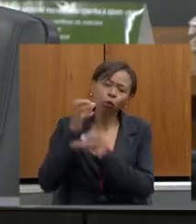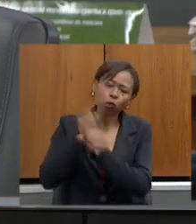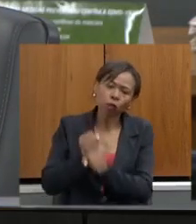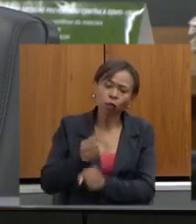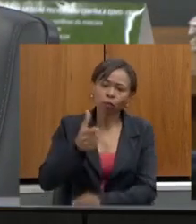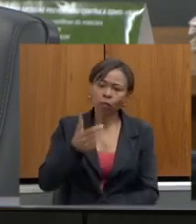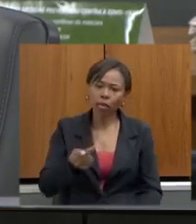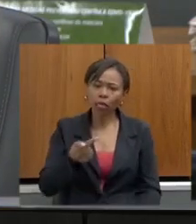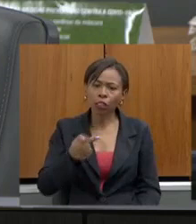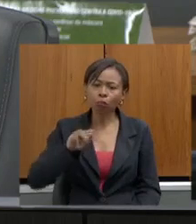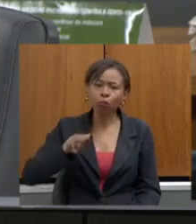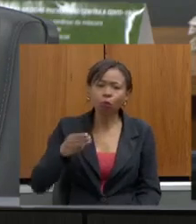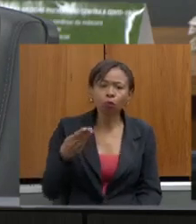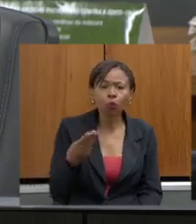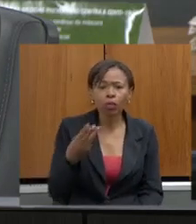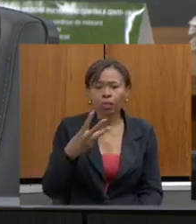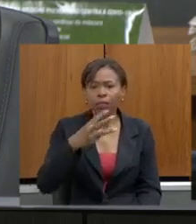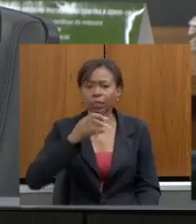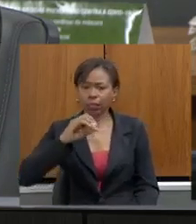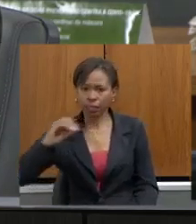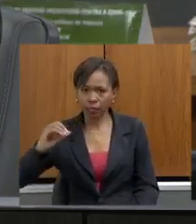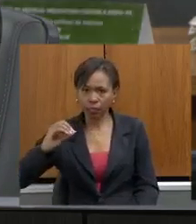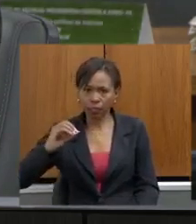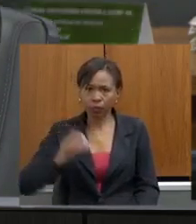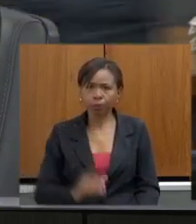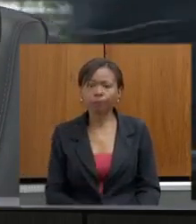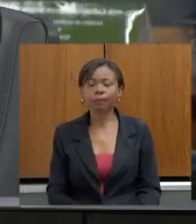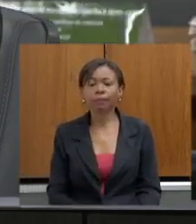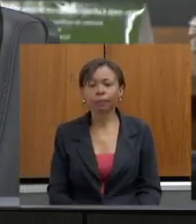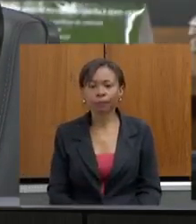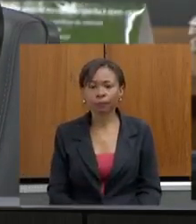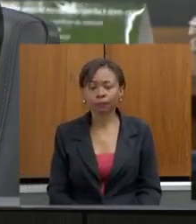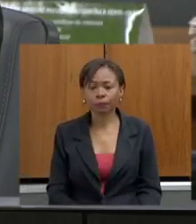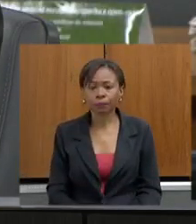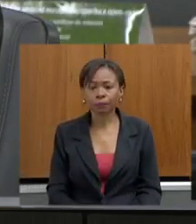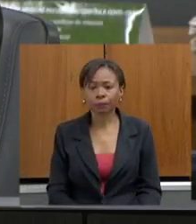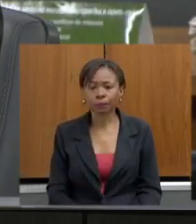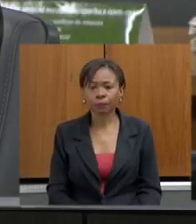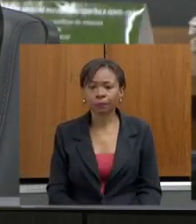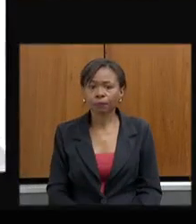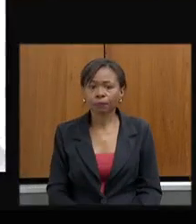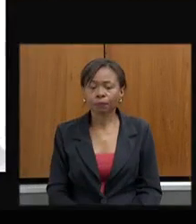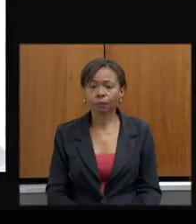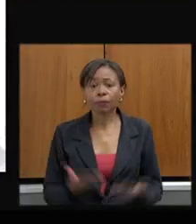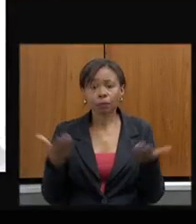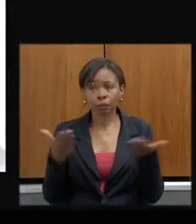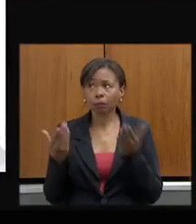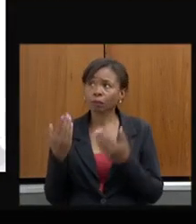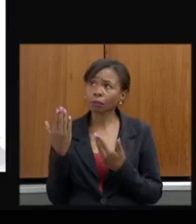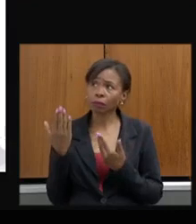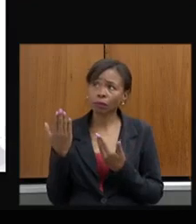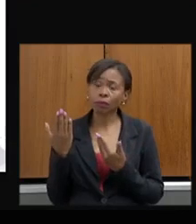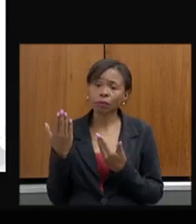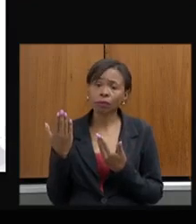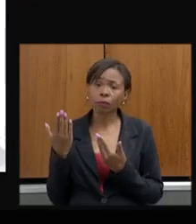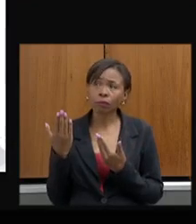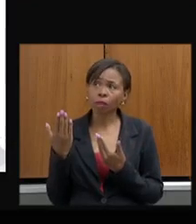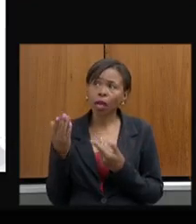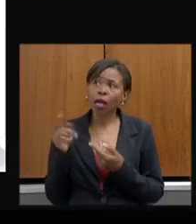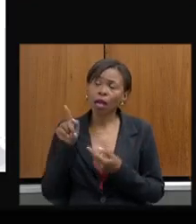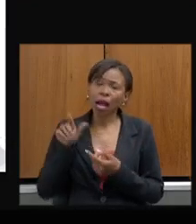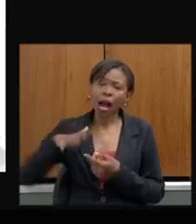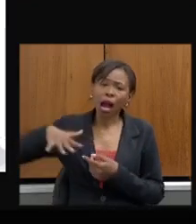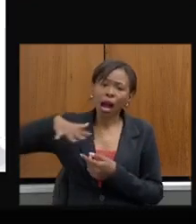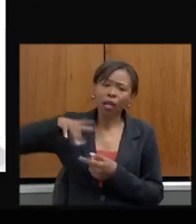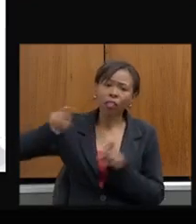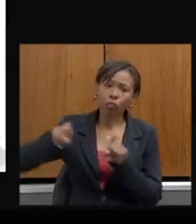trezentos pode passar aqui adiante equipamentos aí na área de